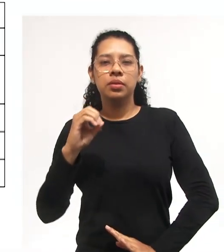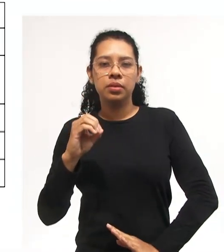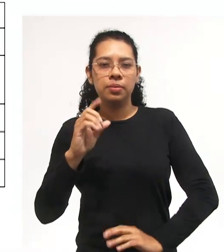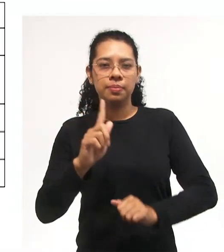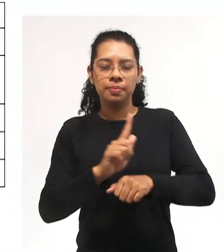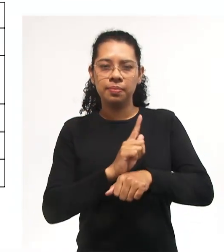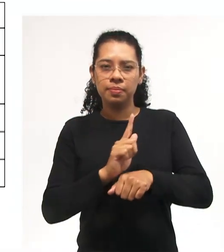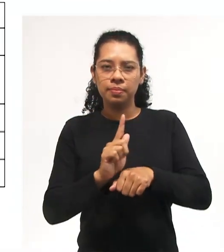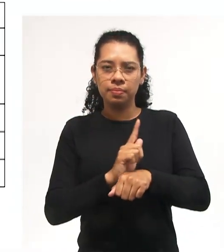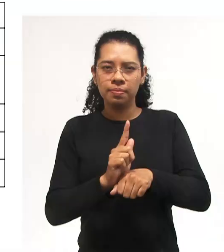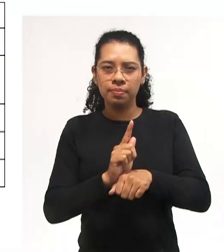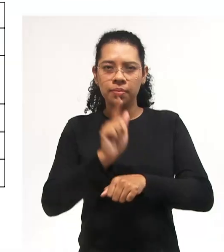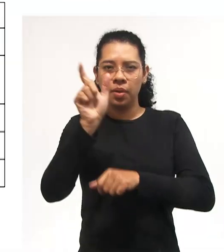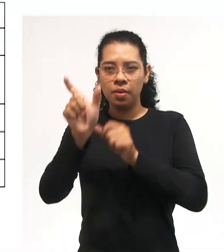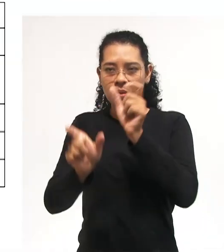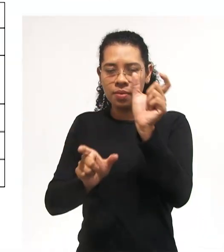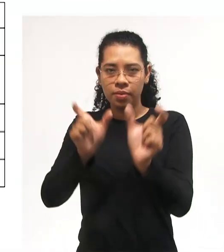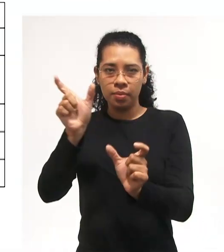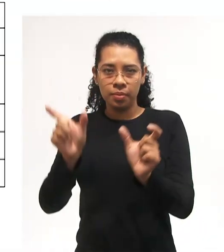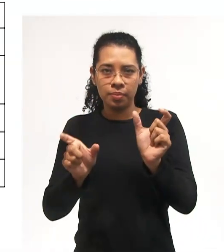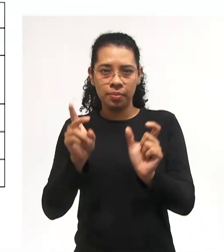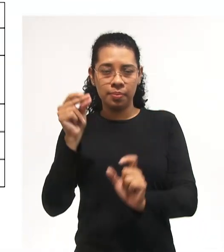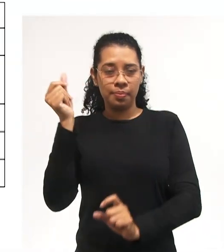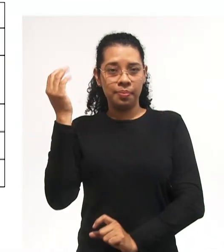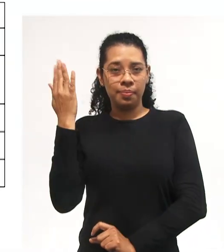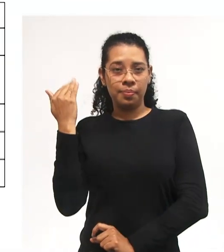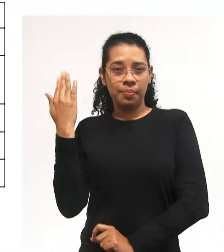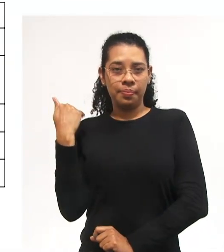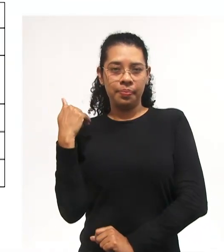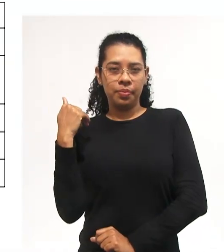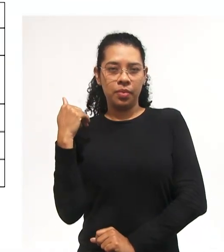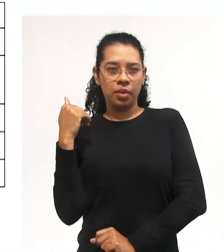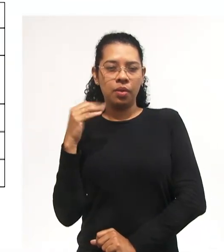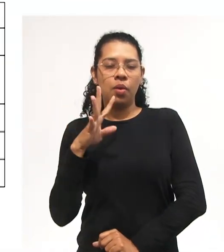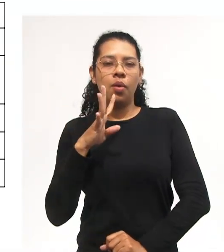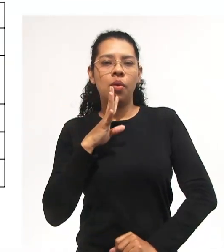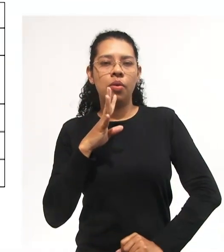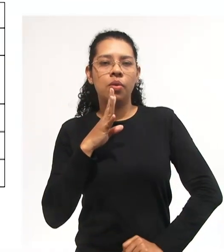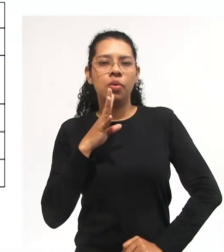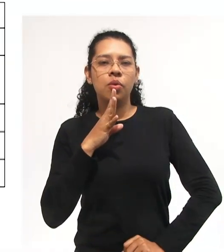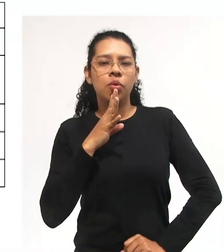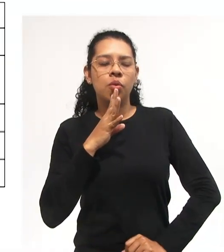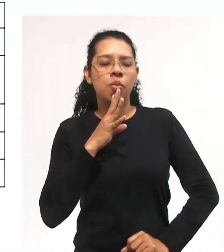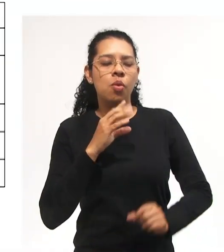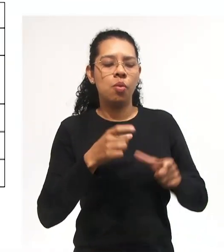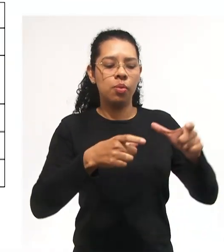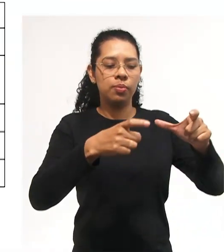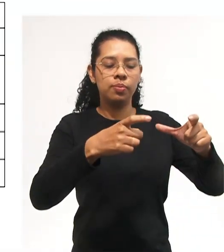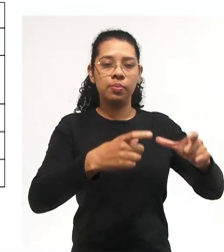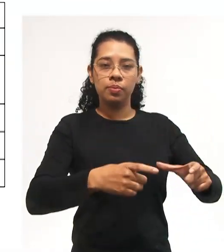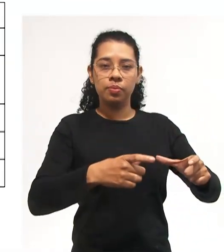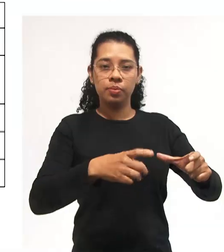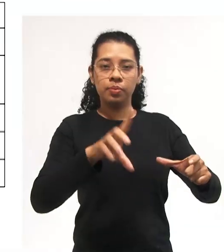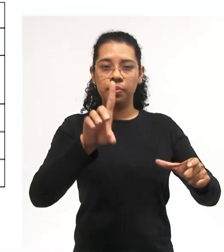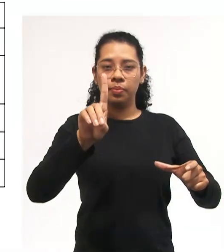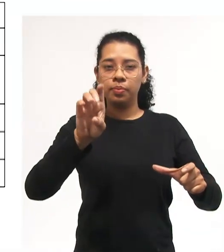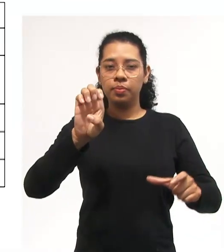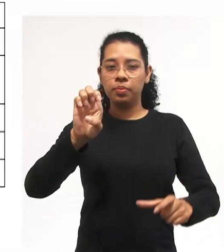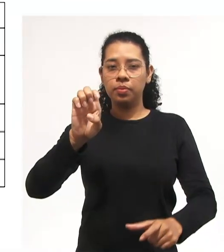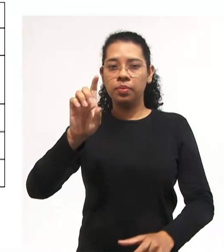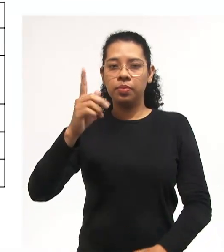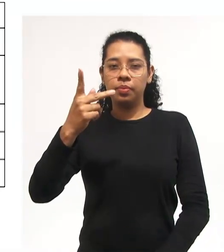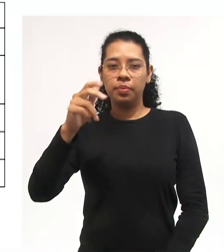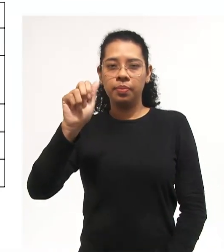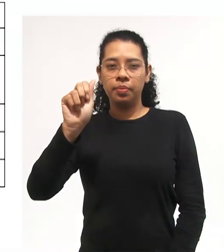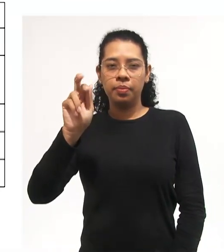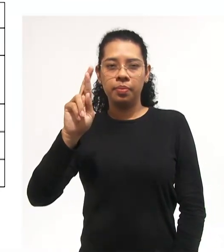era conhecida como departamento de pessoal, esse departamento de pessoal, ele percorreu pela